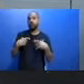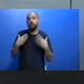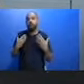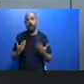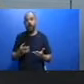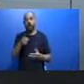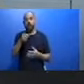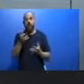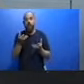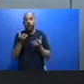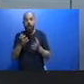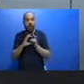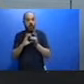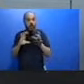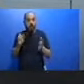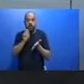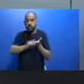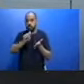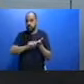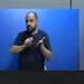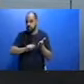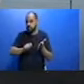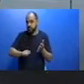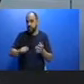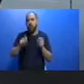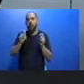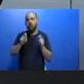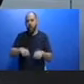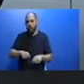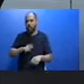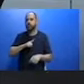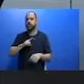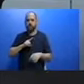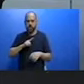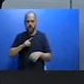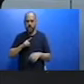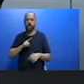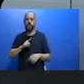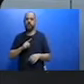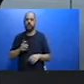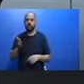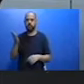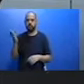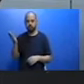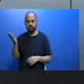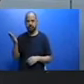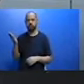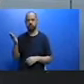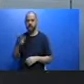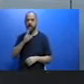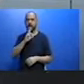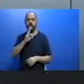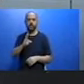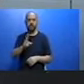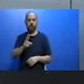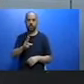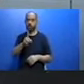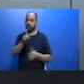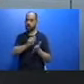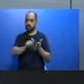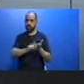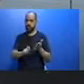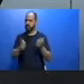precisa quiser anotar vai estar disponível as respostas para vocês não é